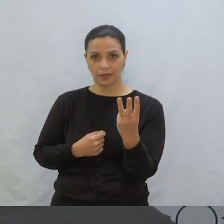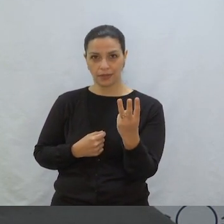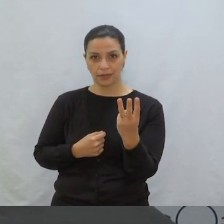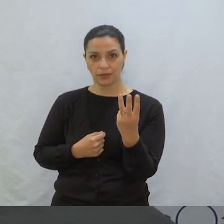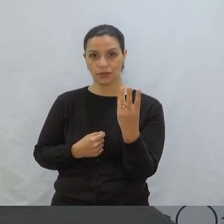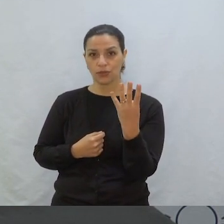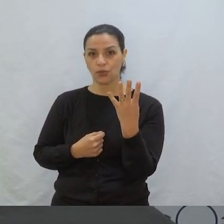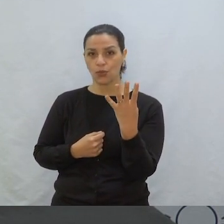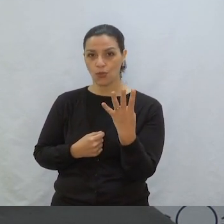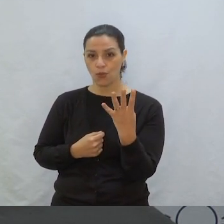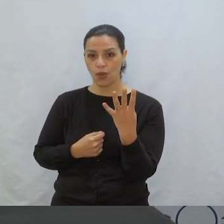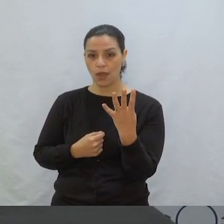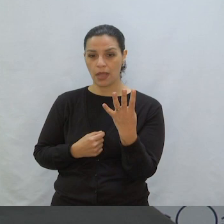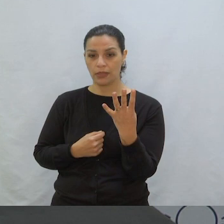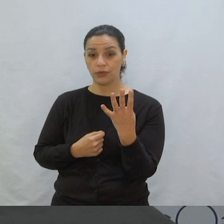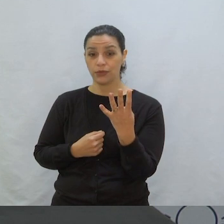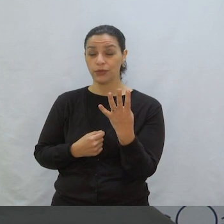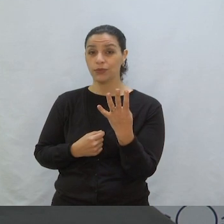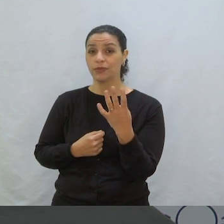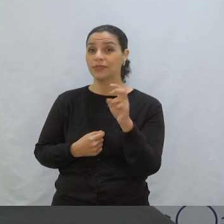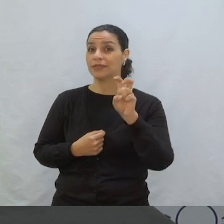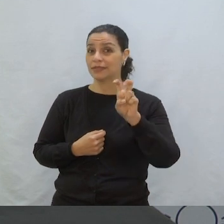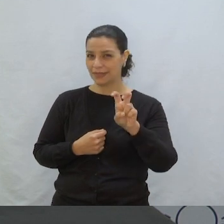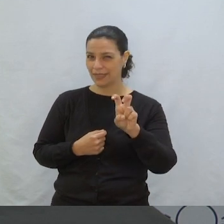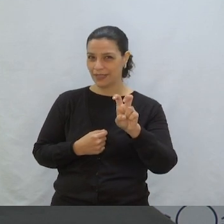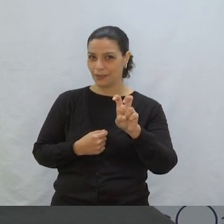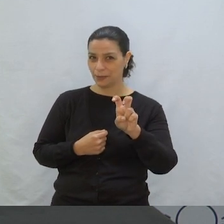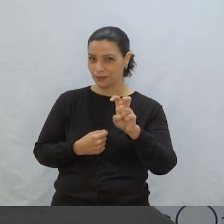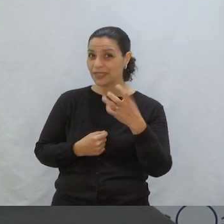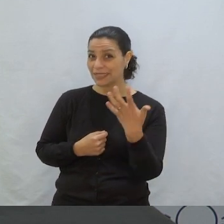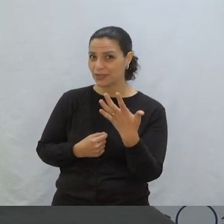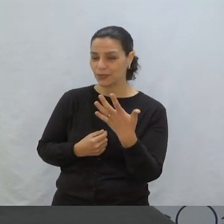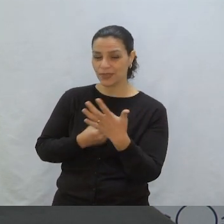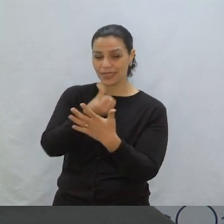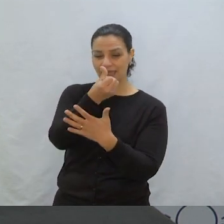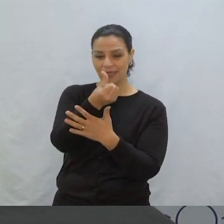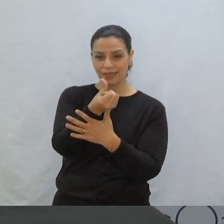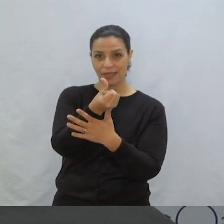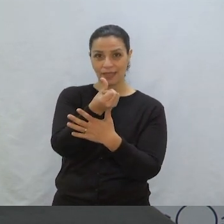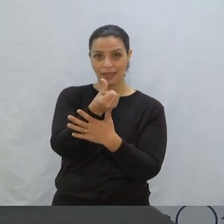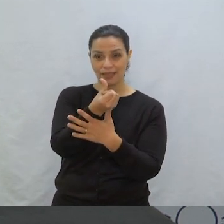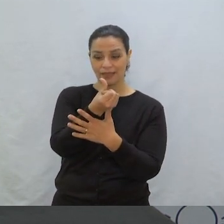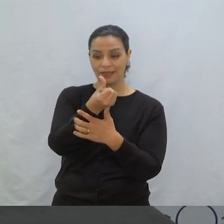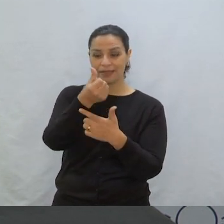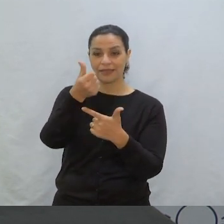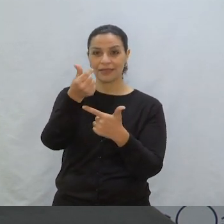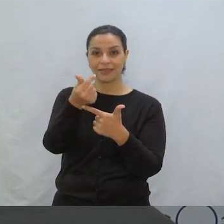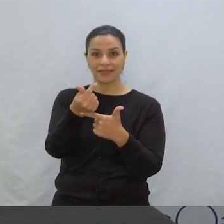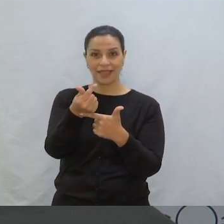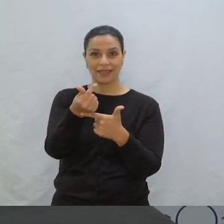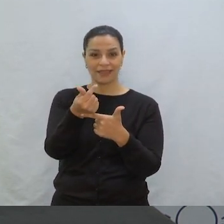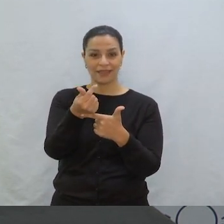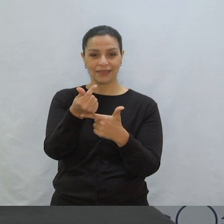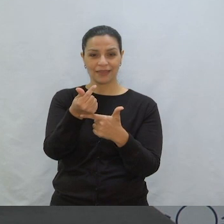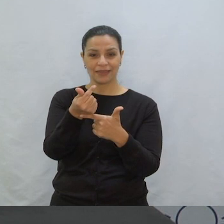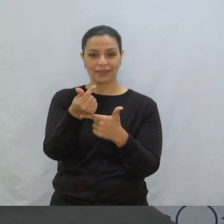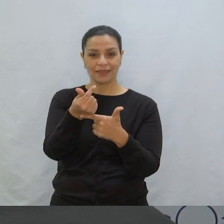2, 3, 4, 5,